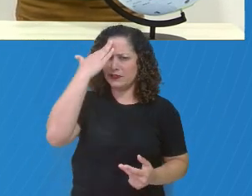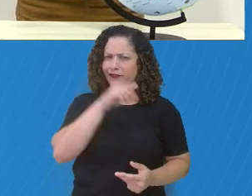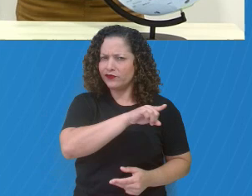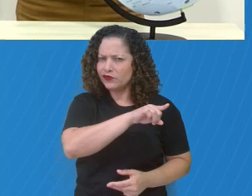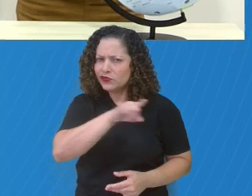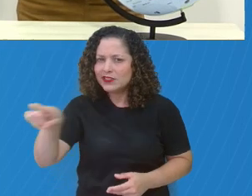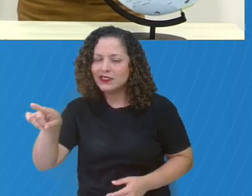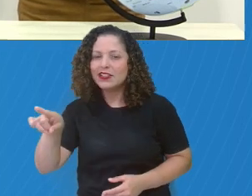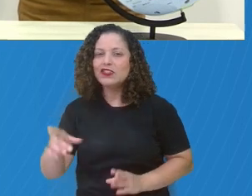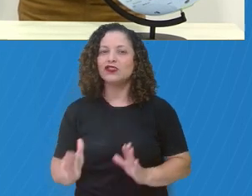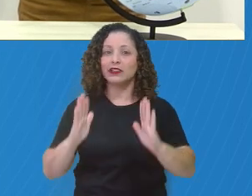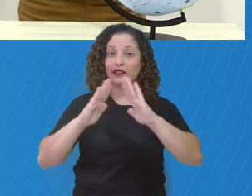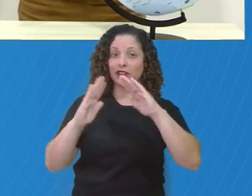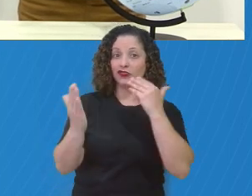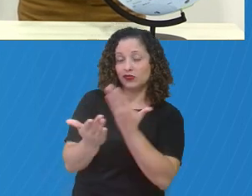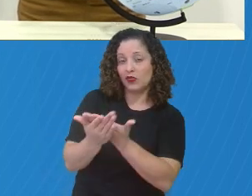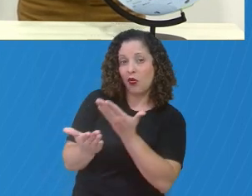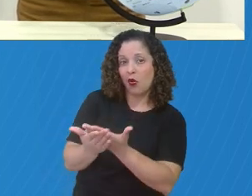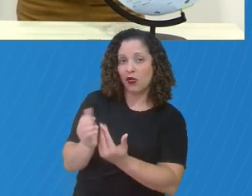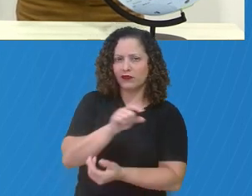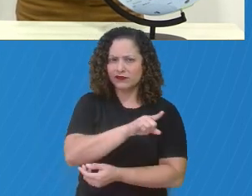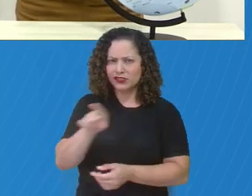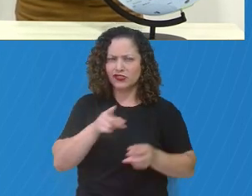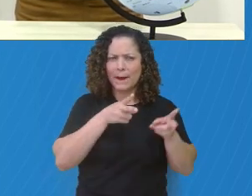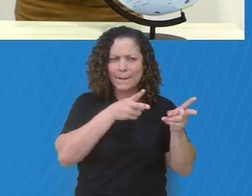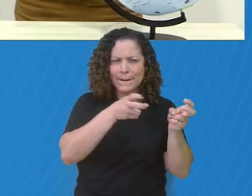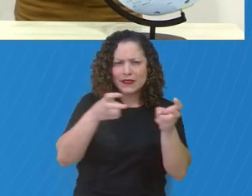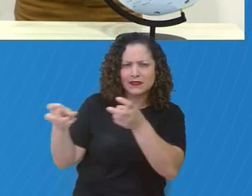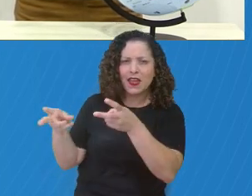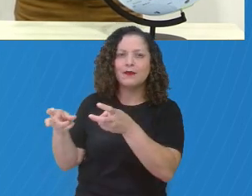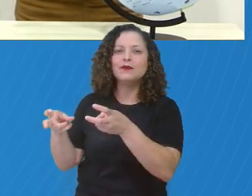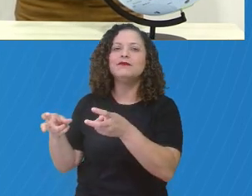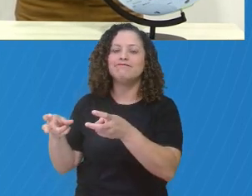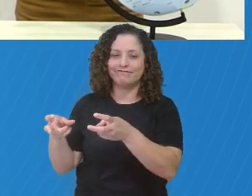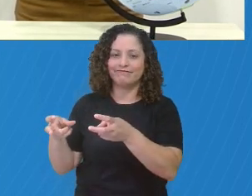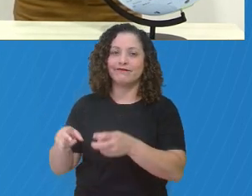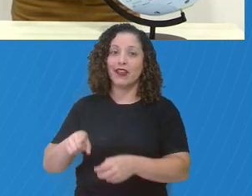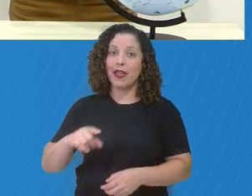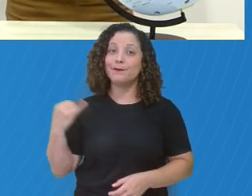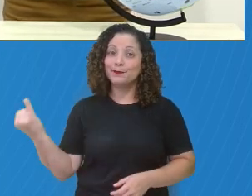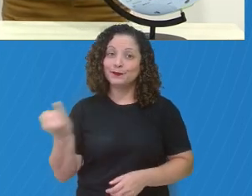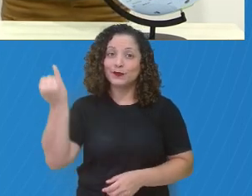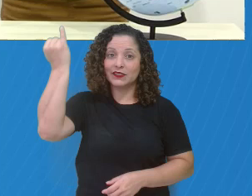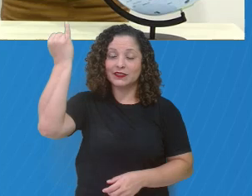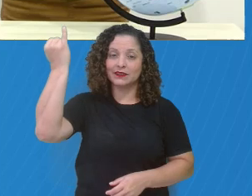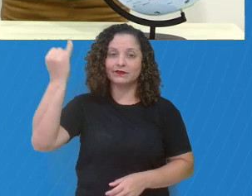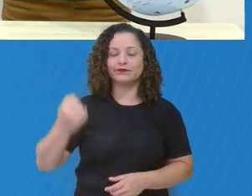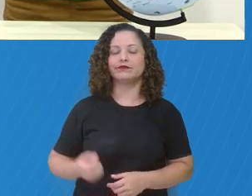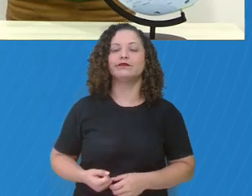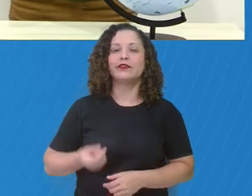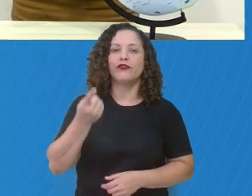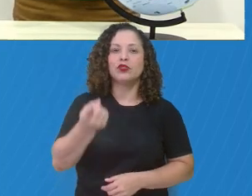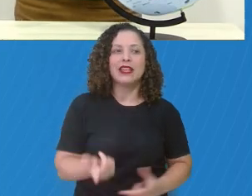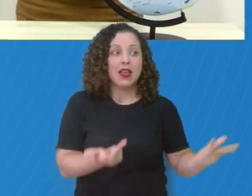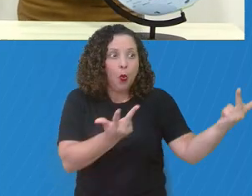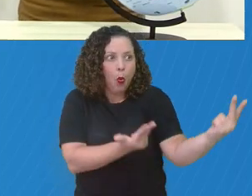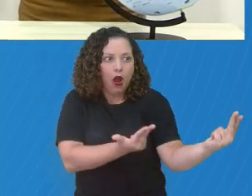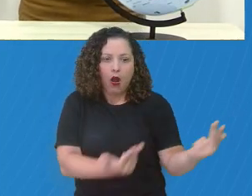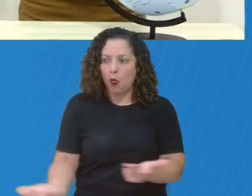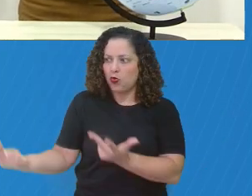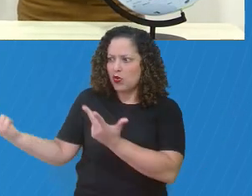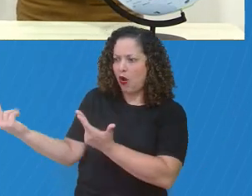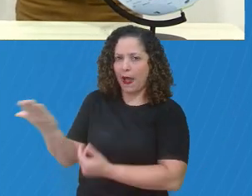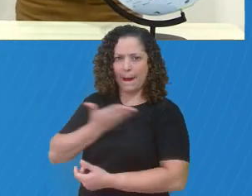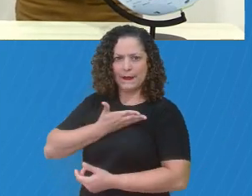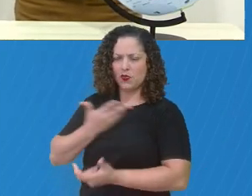escola, com os coleguinhas de vocês, vocês percebem que isso é rico. Porque se você fosse igual ao seu coleguinha, todos